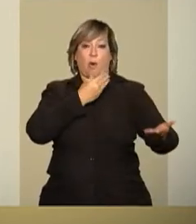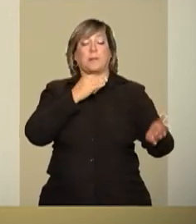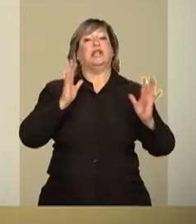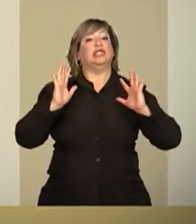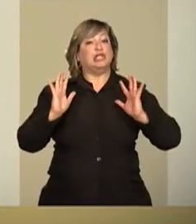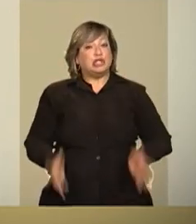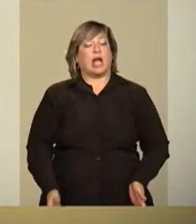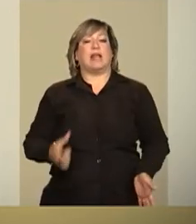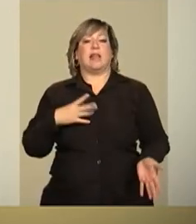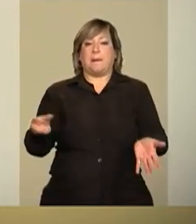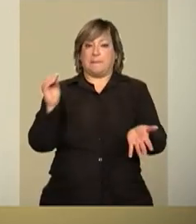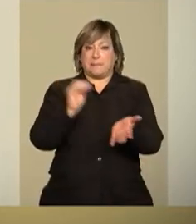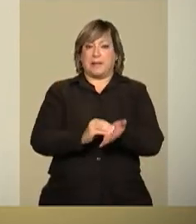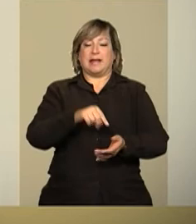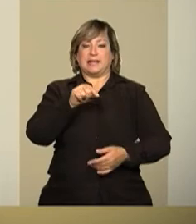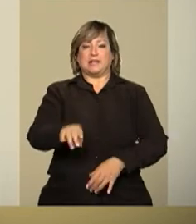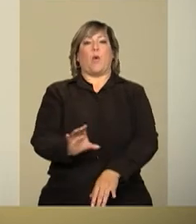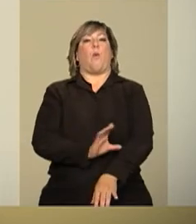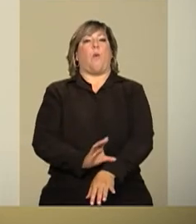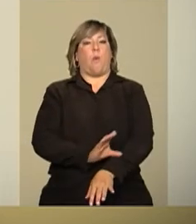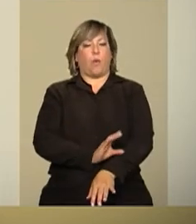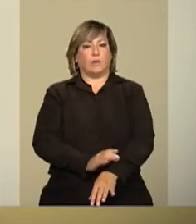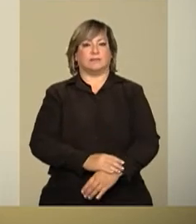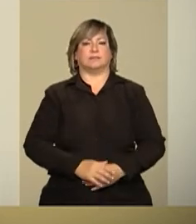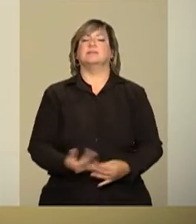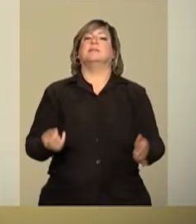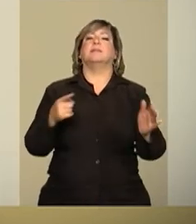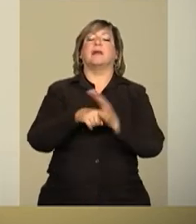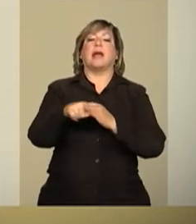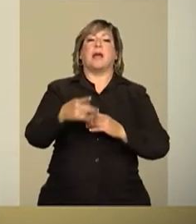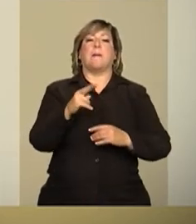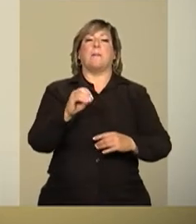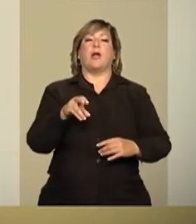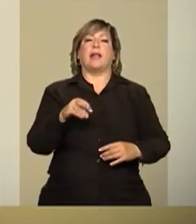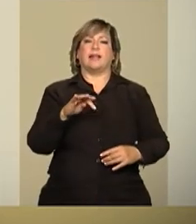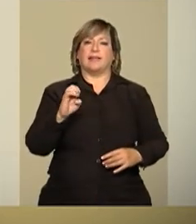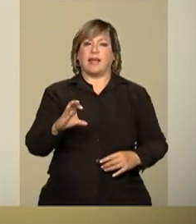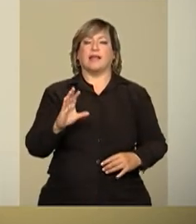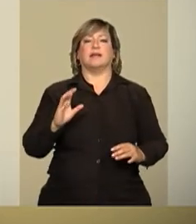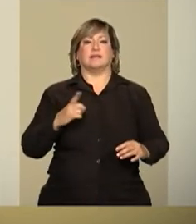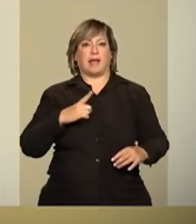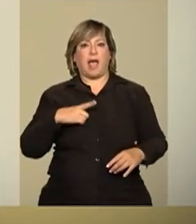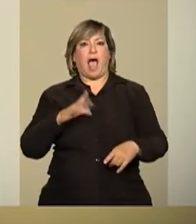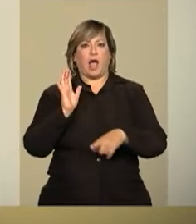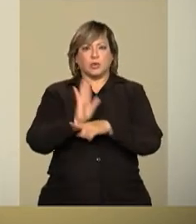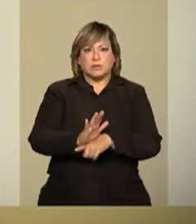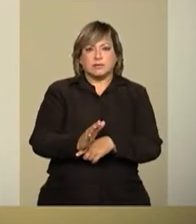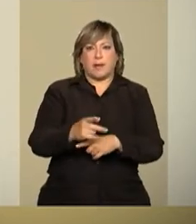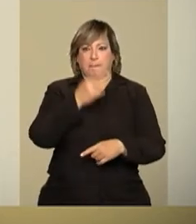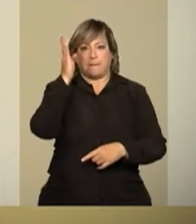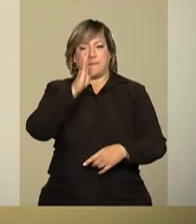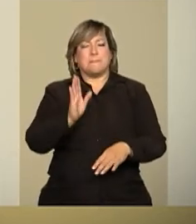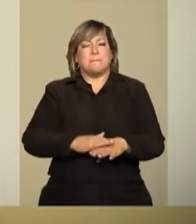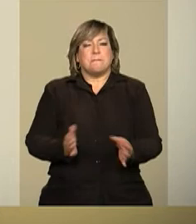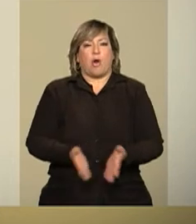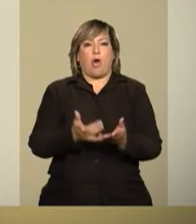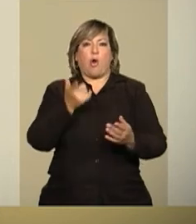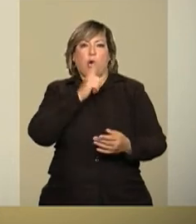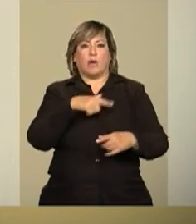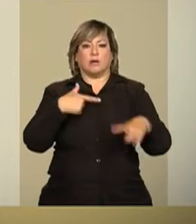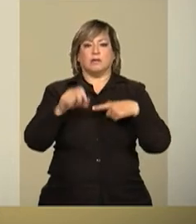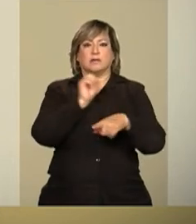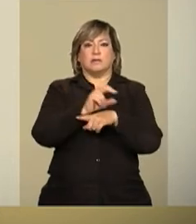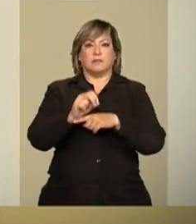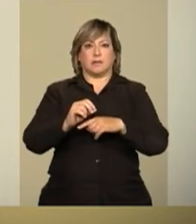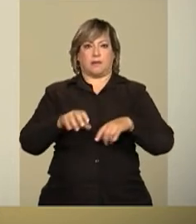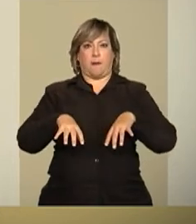já se matricularam nesses cursos Presidente o Pronatec também está ajudando os brasileiros mais pobres a ter uma